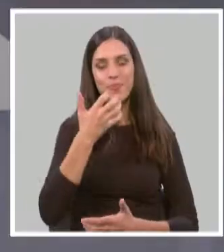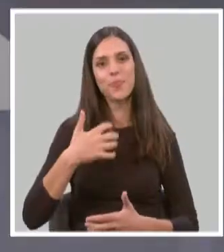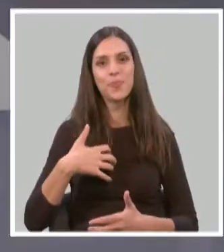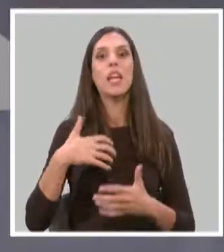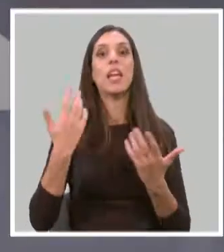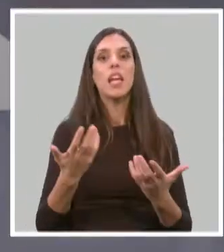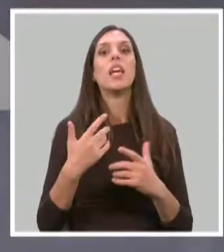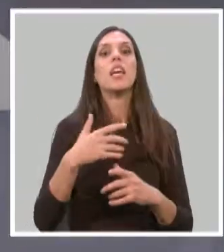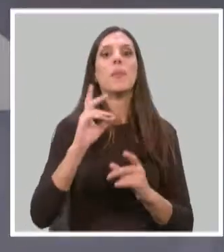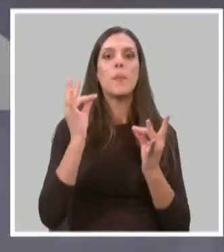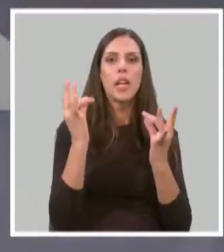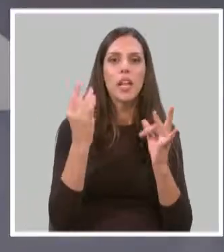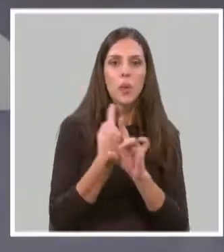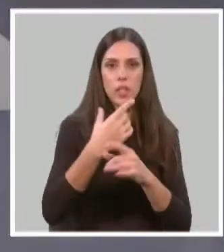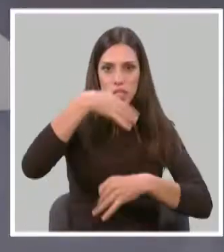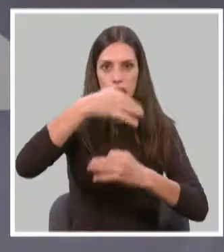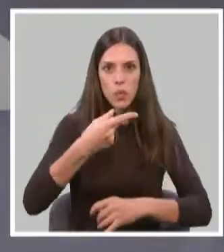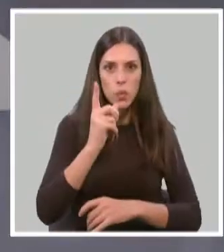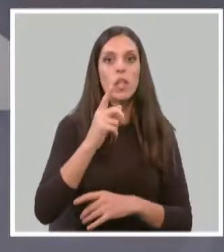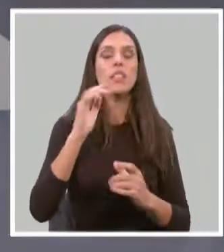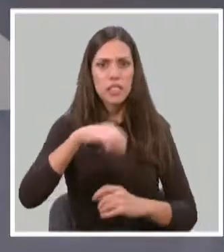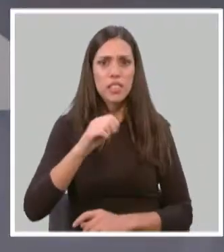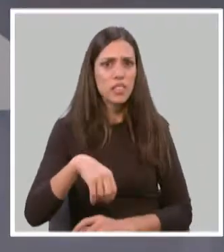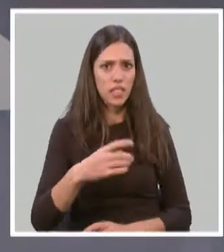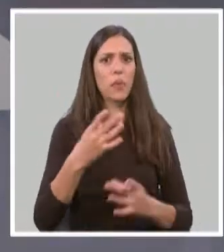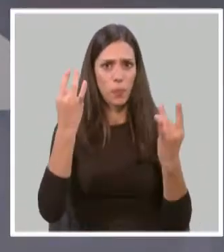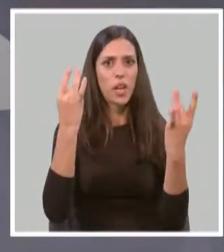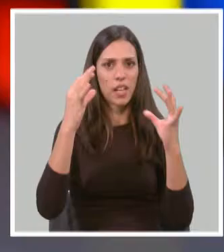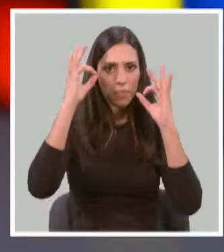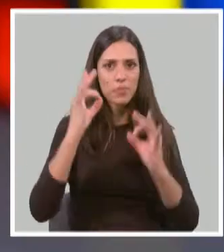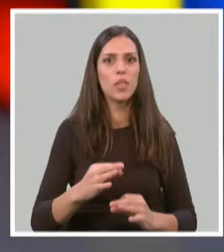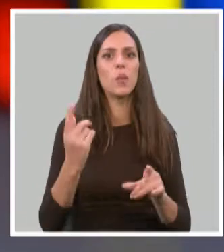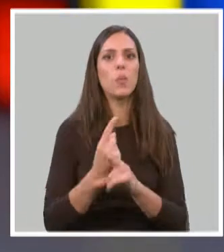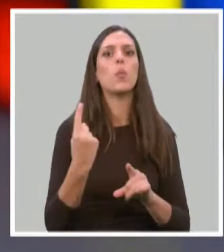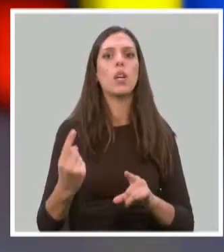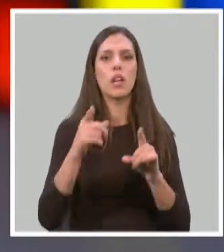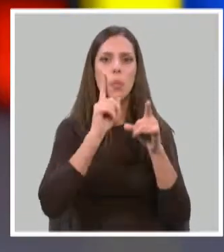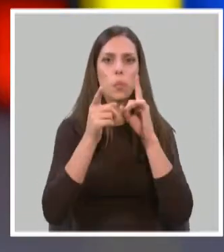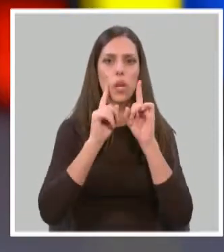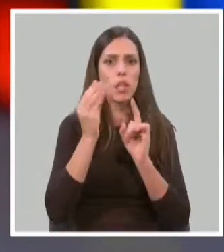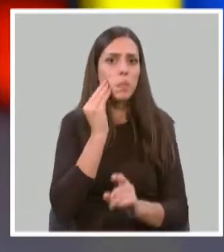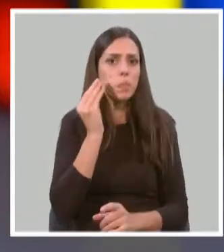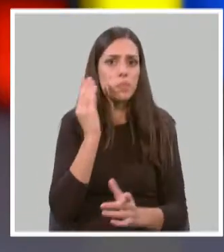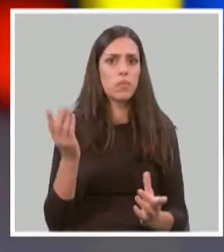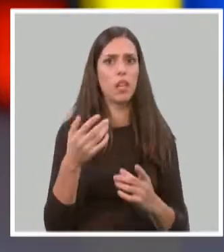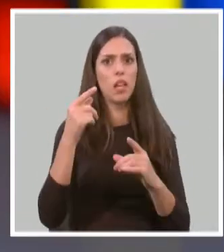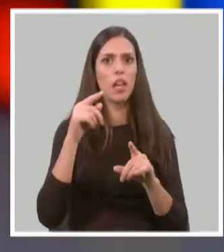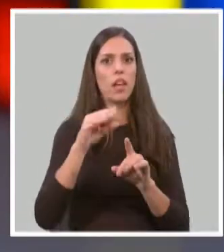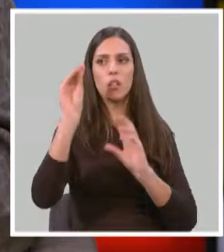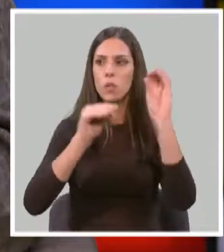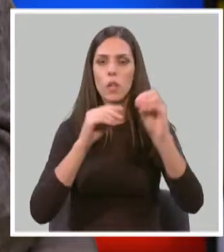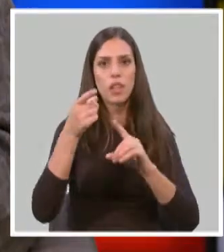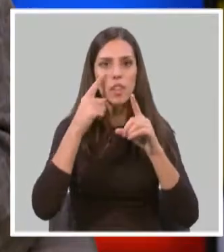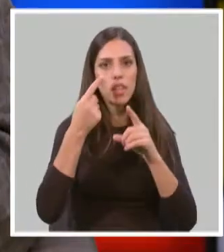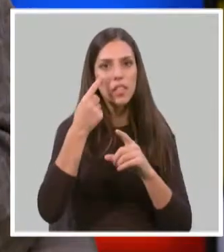Luís, não se brinca com coisas sérias? Brinca-se sobretudo com coisas sérias, porque o papel da comédia é esse, é chamar a